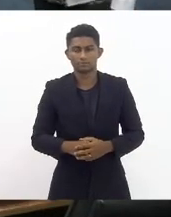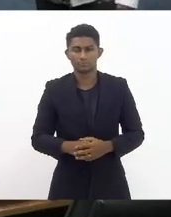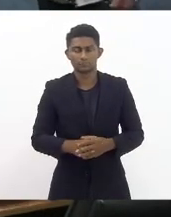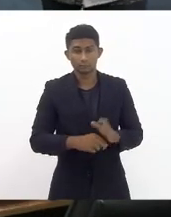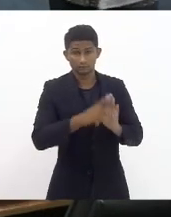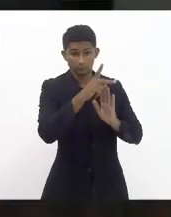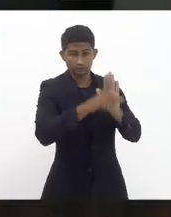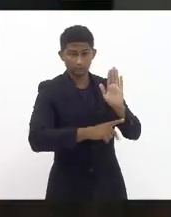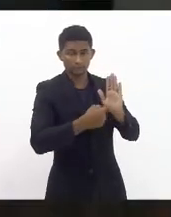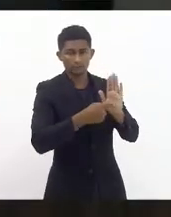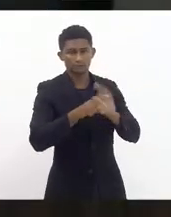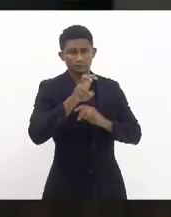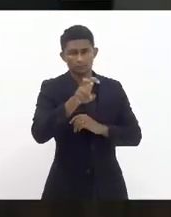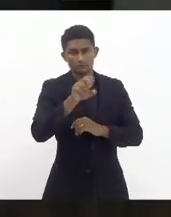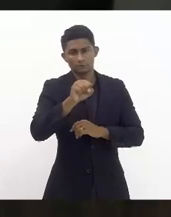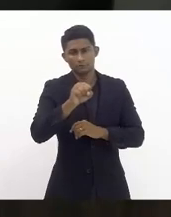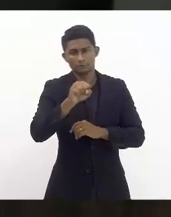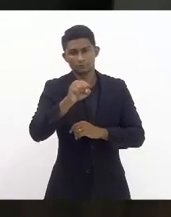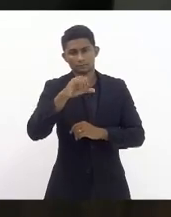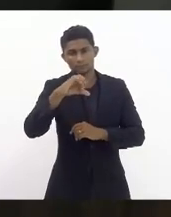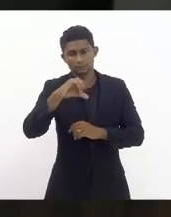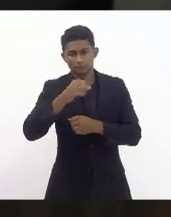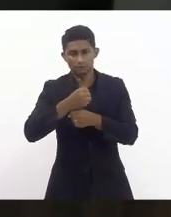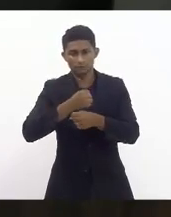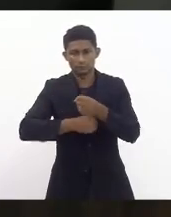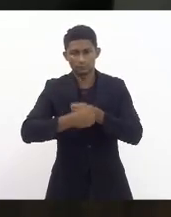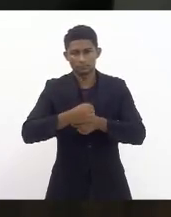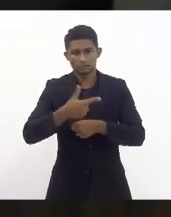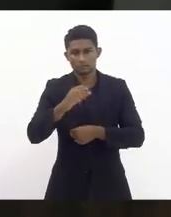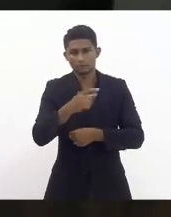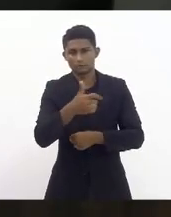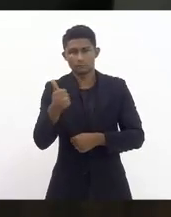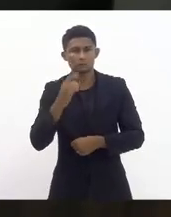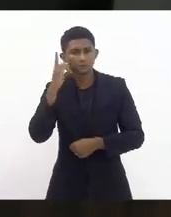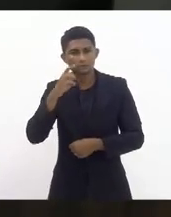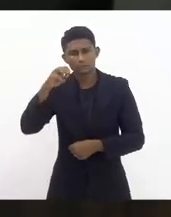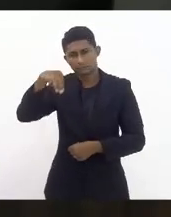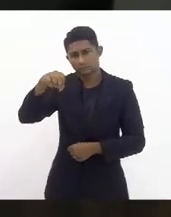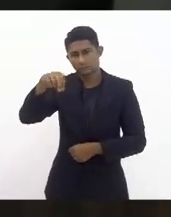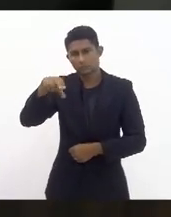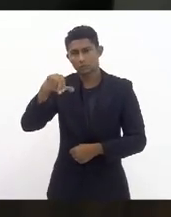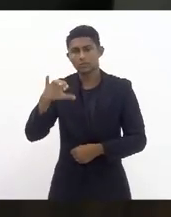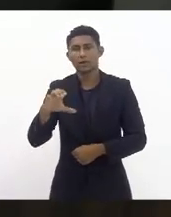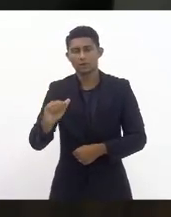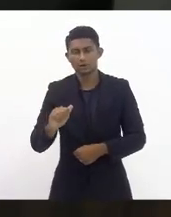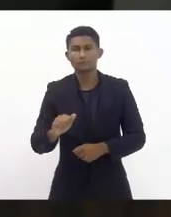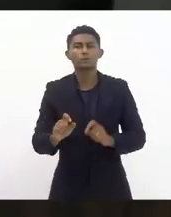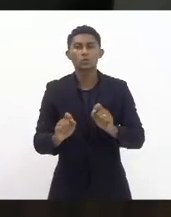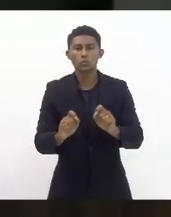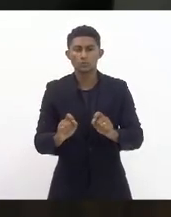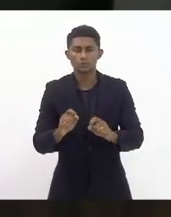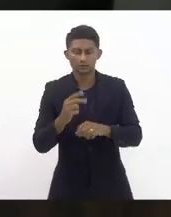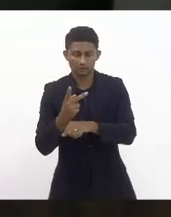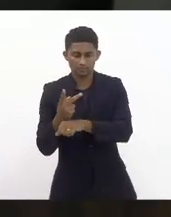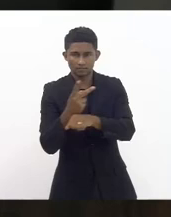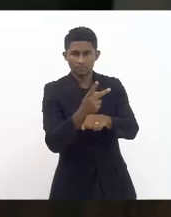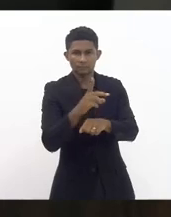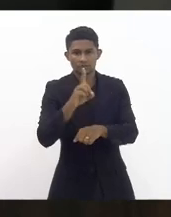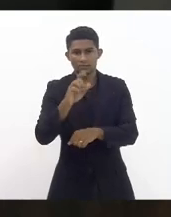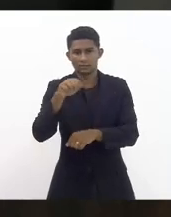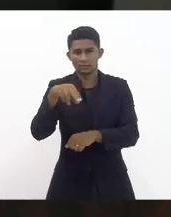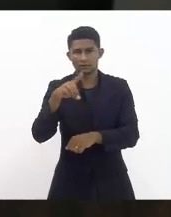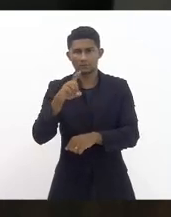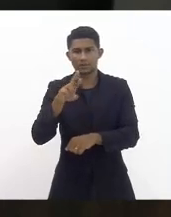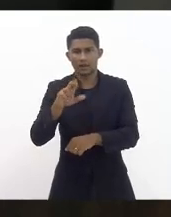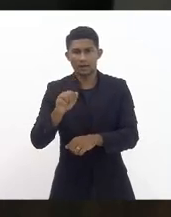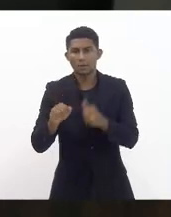Projeto de resolução 589 de 21, de autoria da deputada Mônica Francisco. Concede o prêmio Dandara para Suzete de